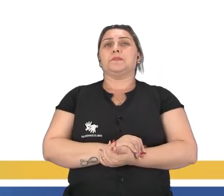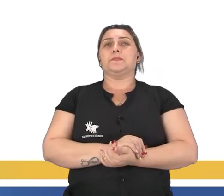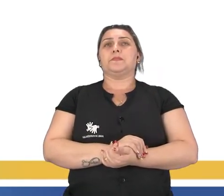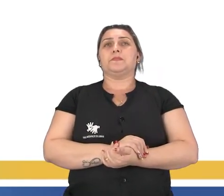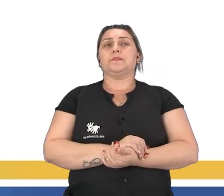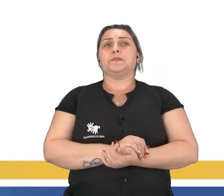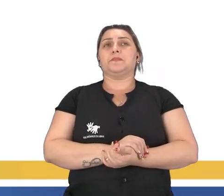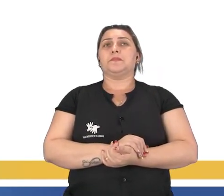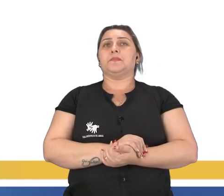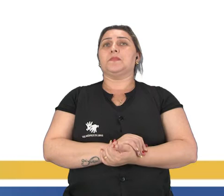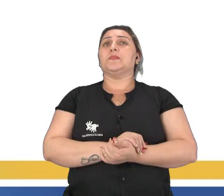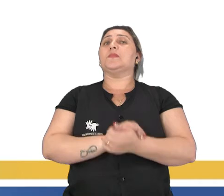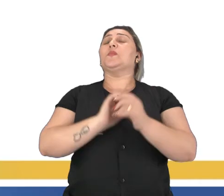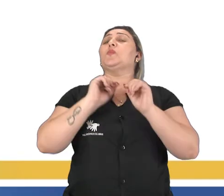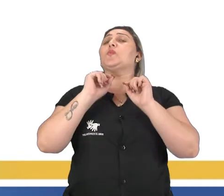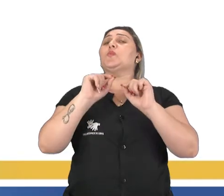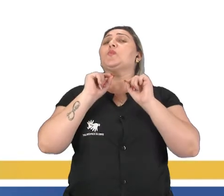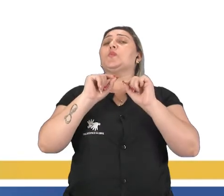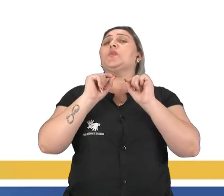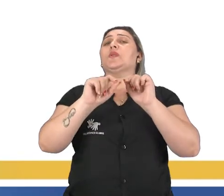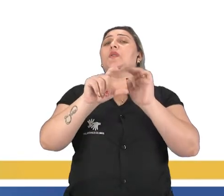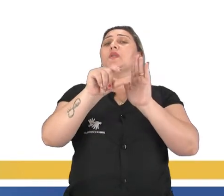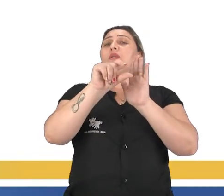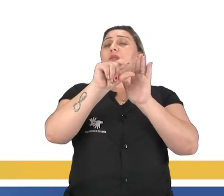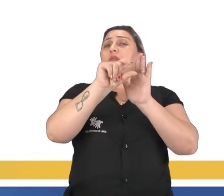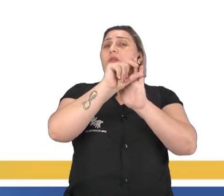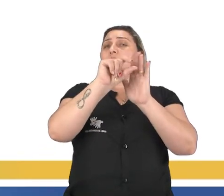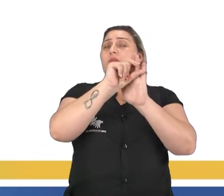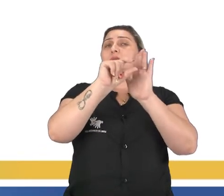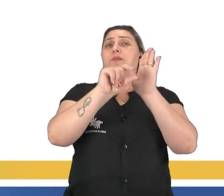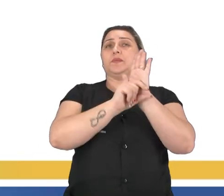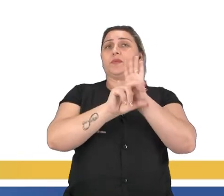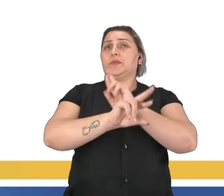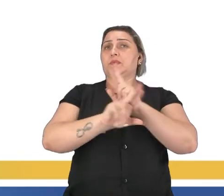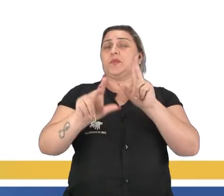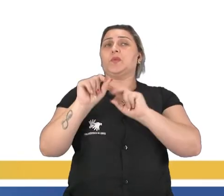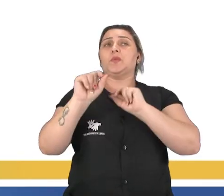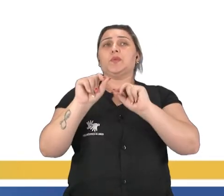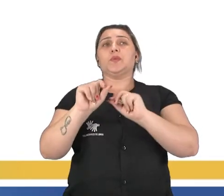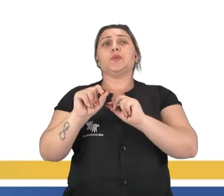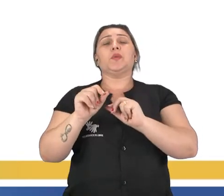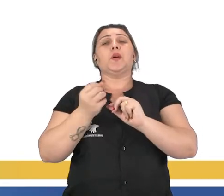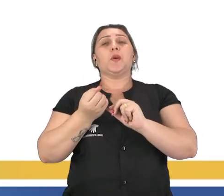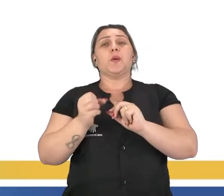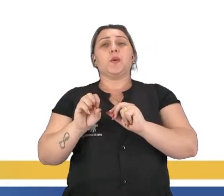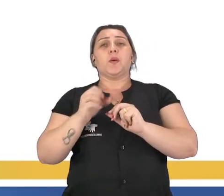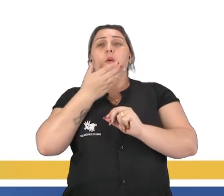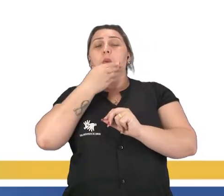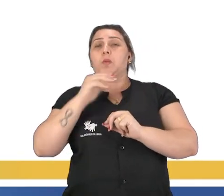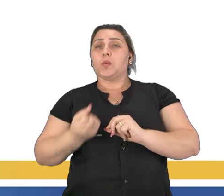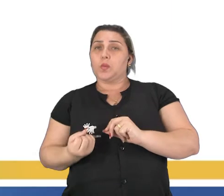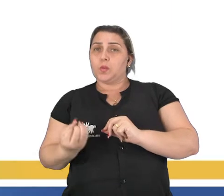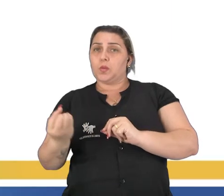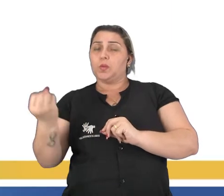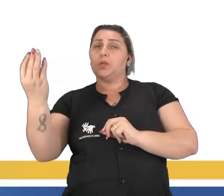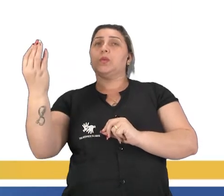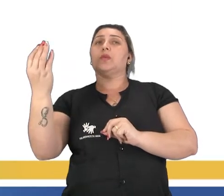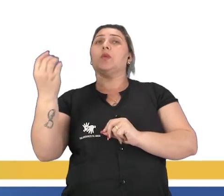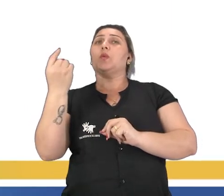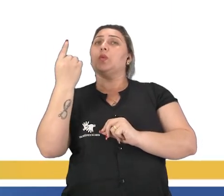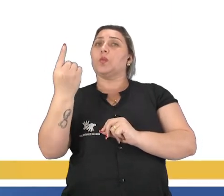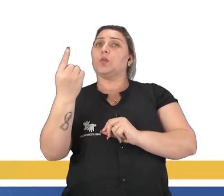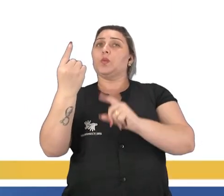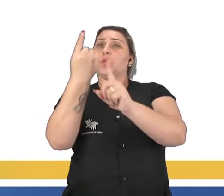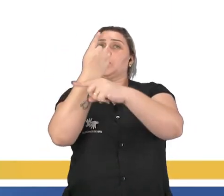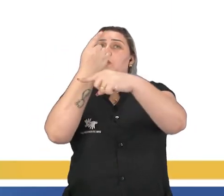Mas e quando os denominadores são diferentes? O que eu posso fazer? Vamos lá. Bruno continuou sua viagem e no terceiro dia percorreu